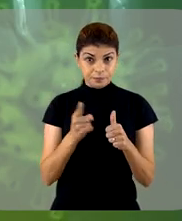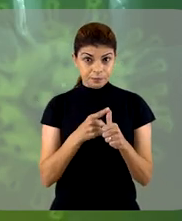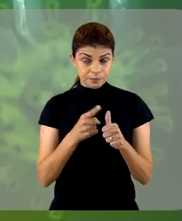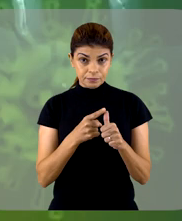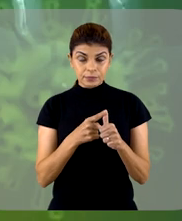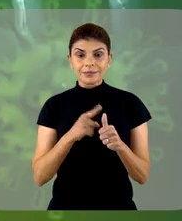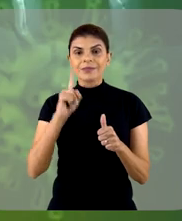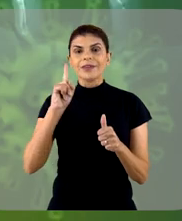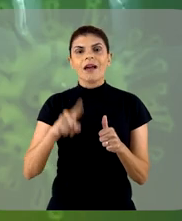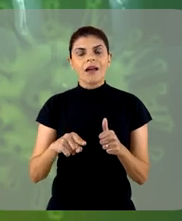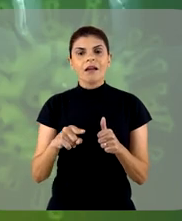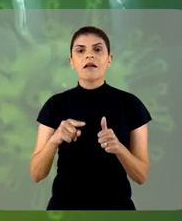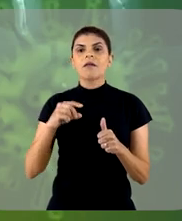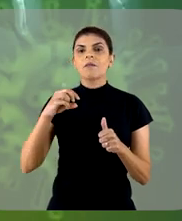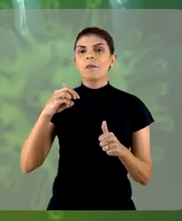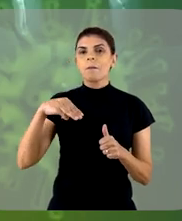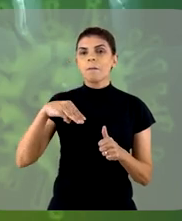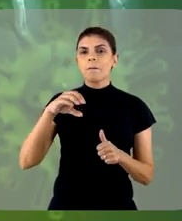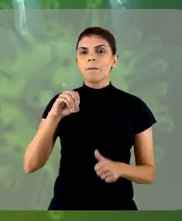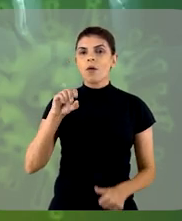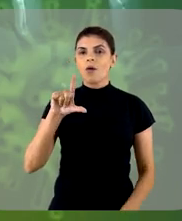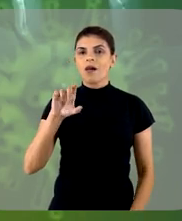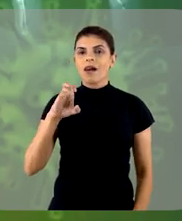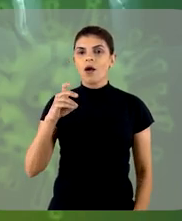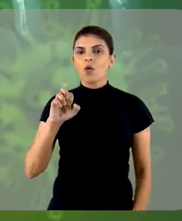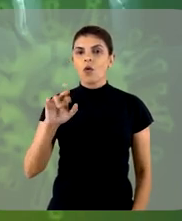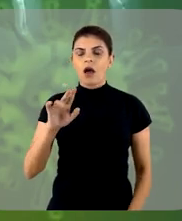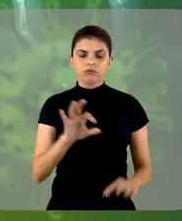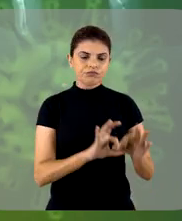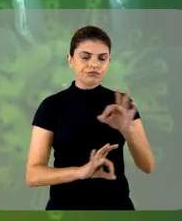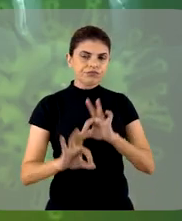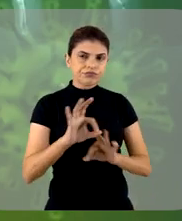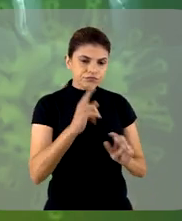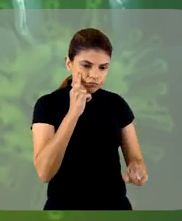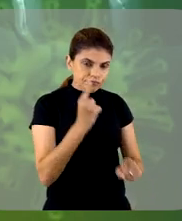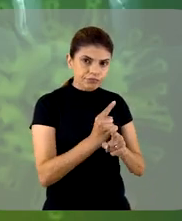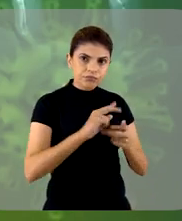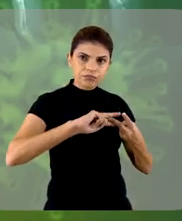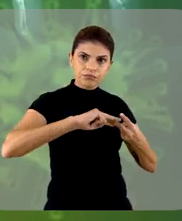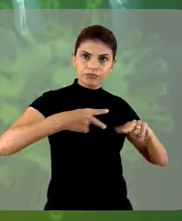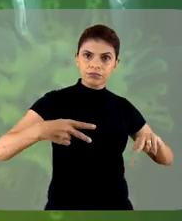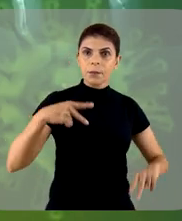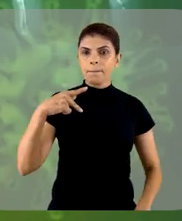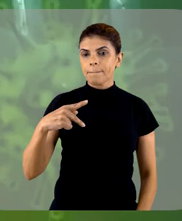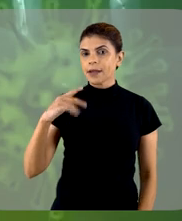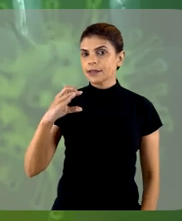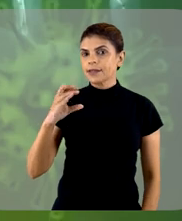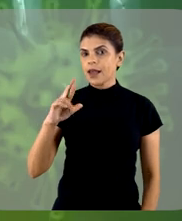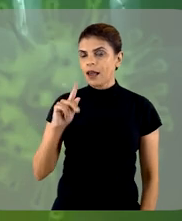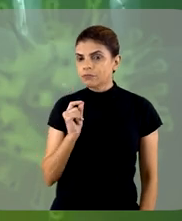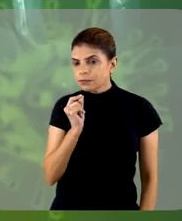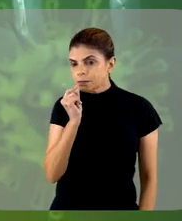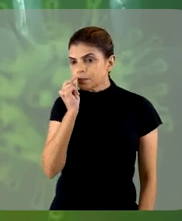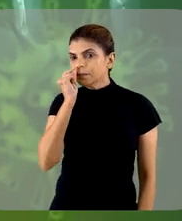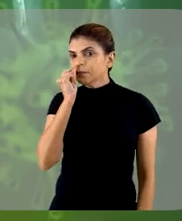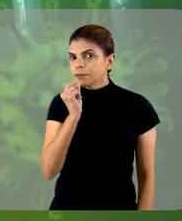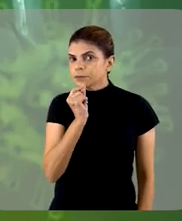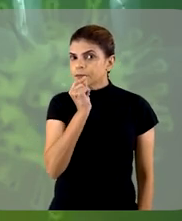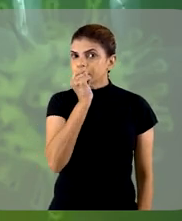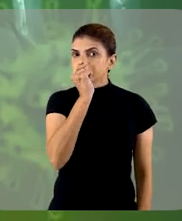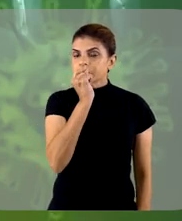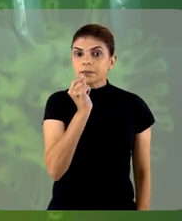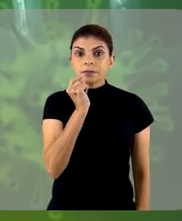Primeiro é um teste molecular que detecta o material genético do vírus, que é o PCR. E a coleta da amostra